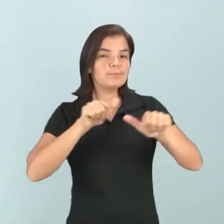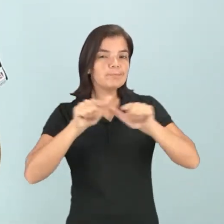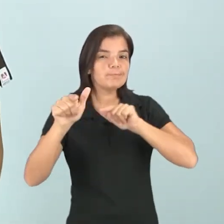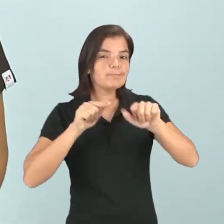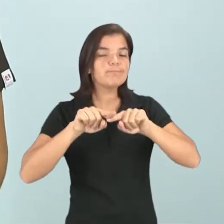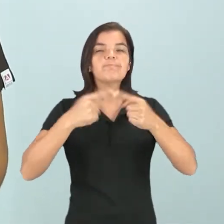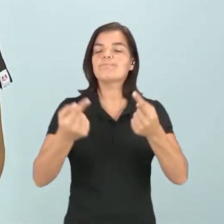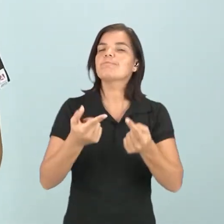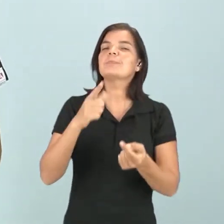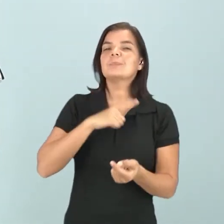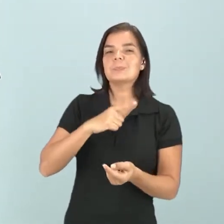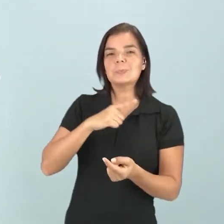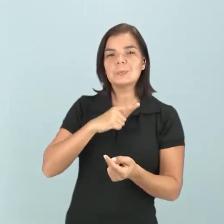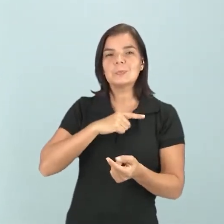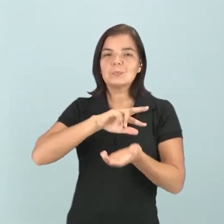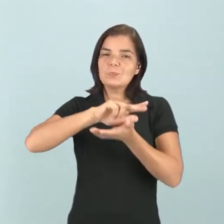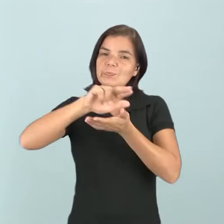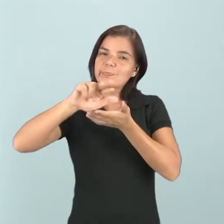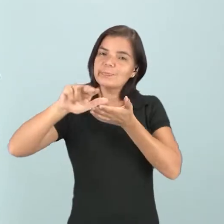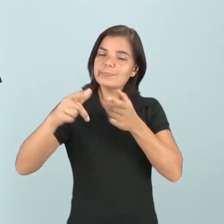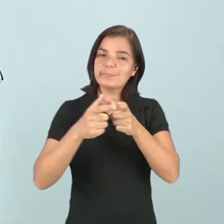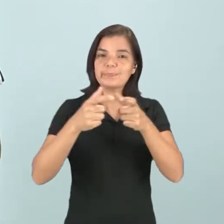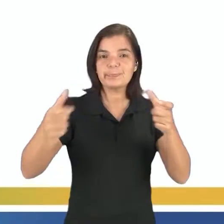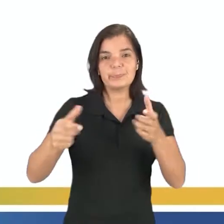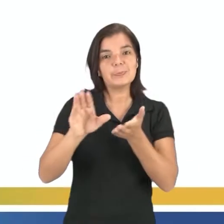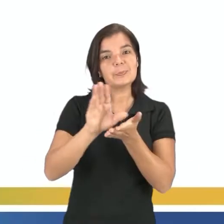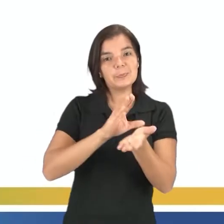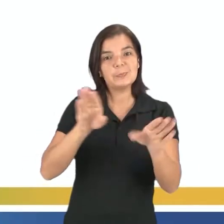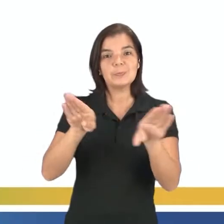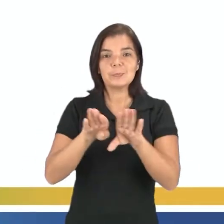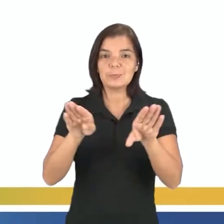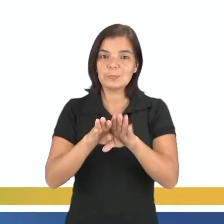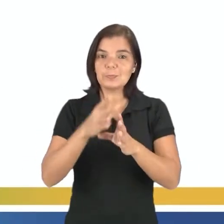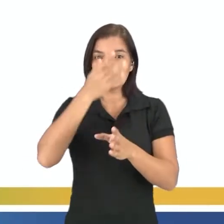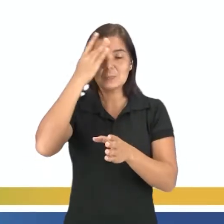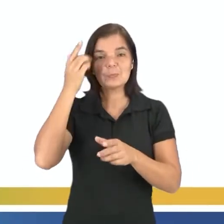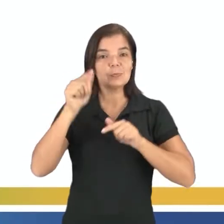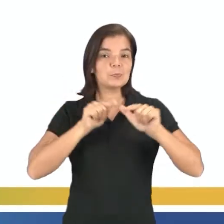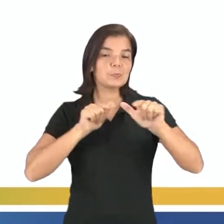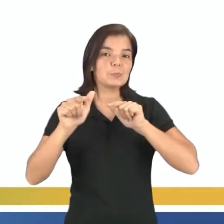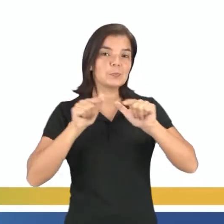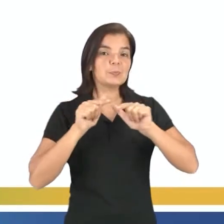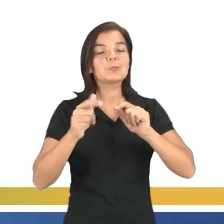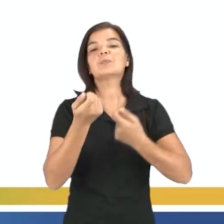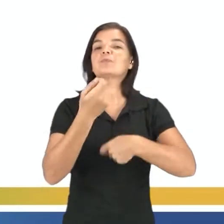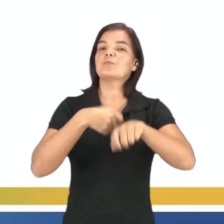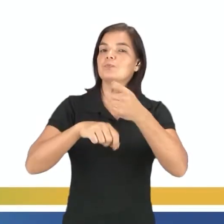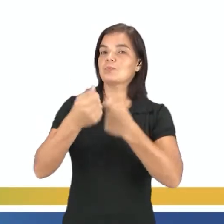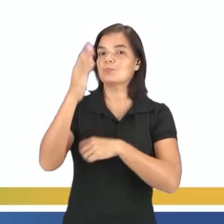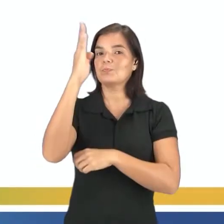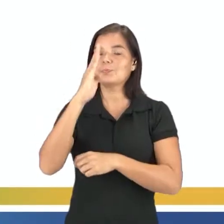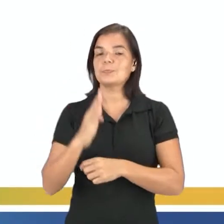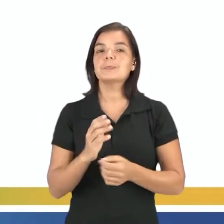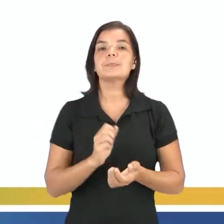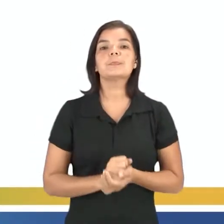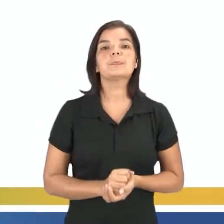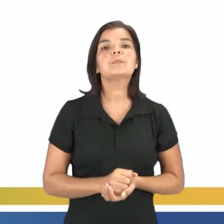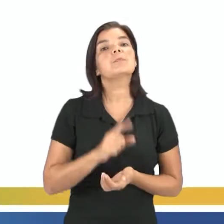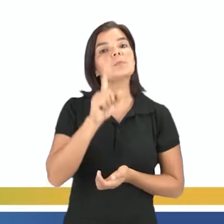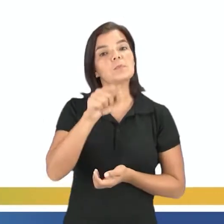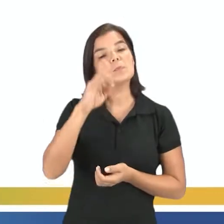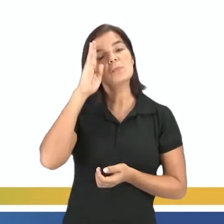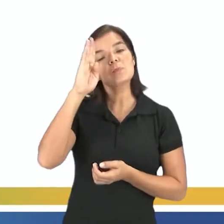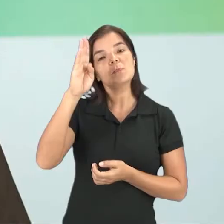Buscando alternativa para diversificar a fonte de renda do produtor agropecuário brasileiro. Então, esse é